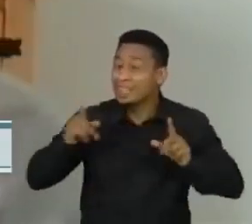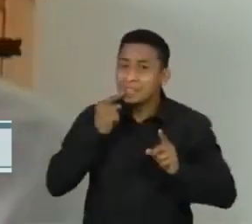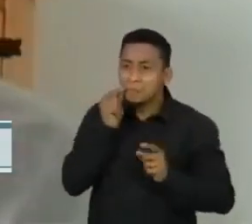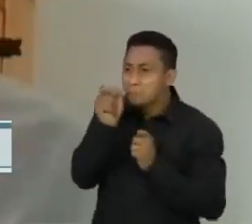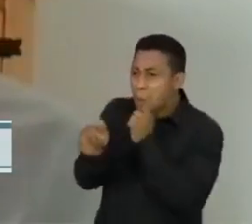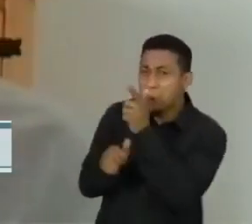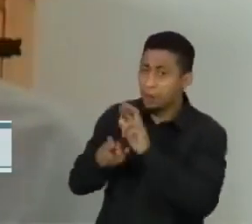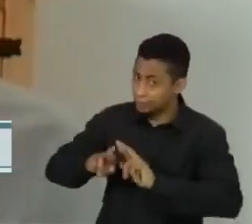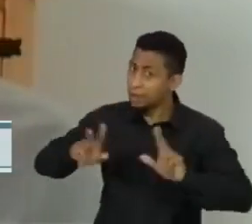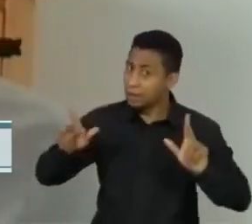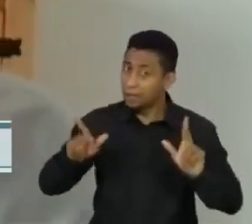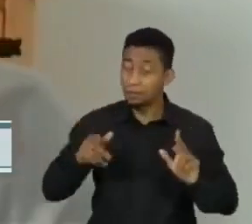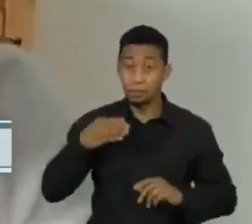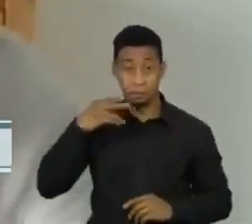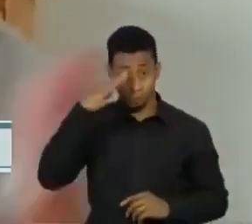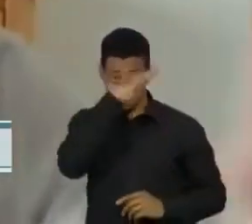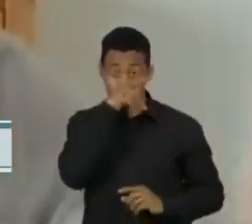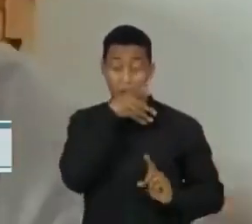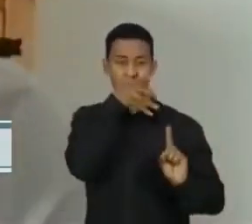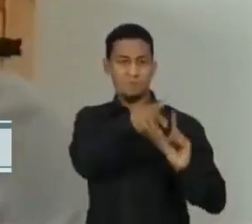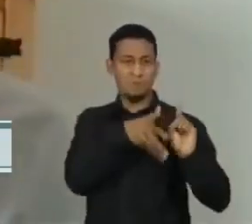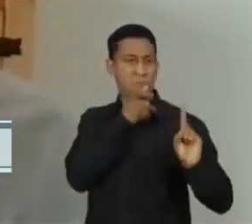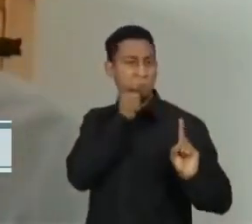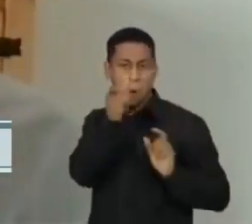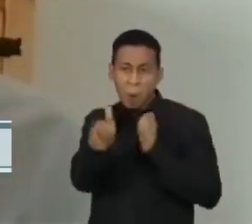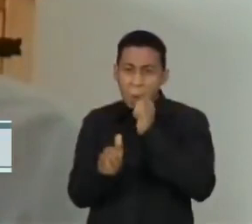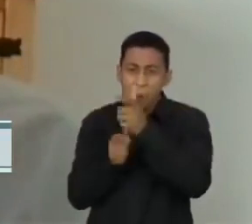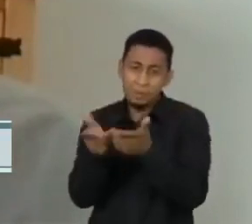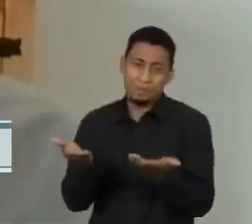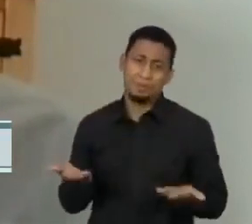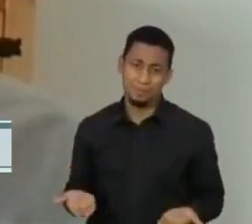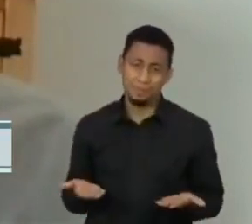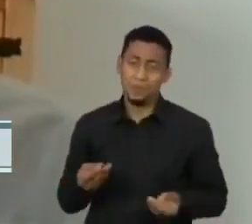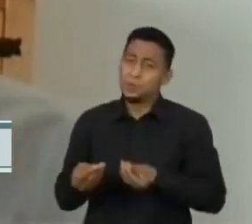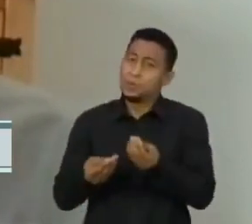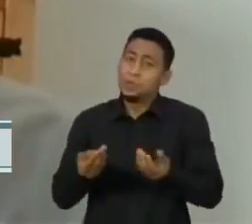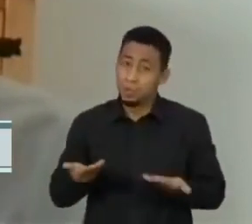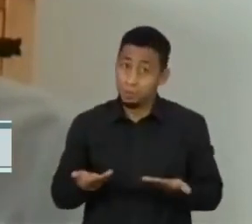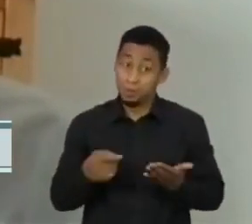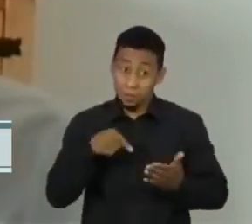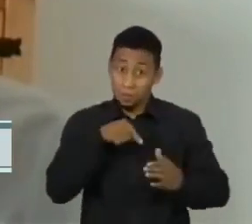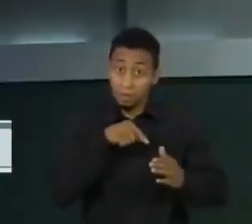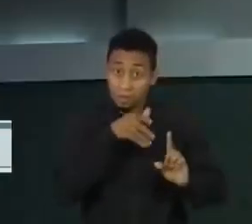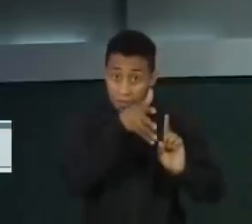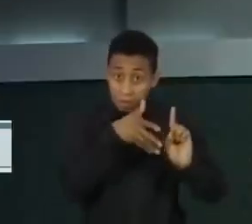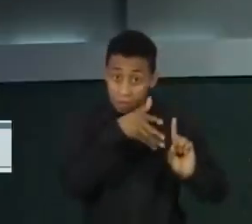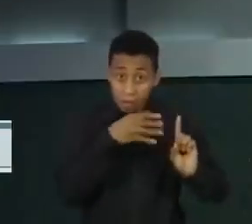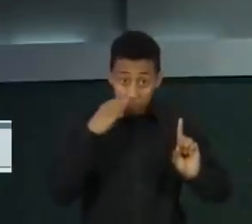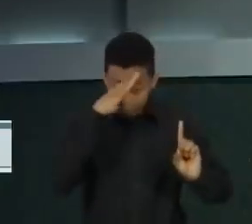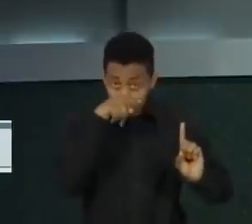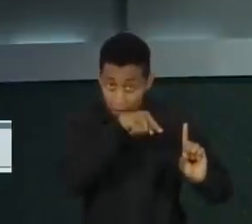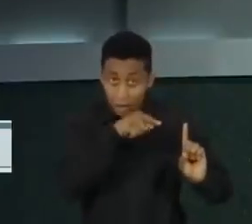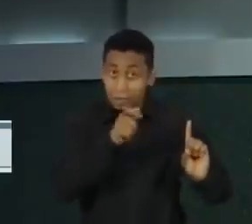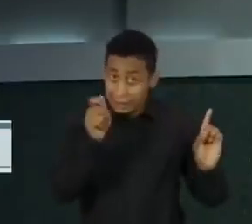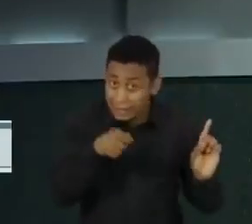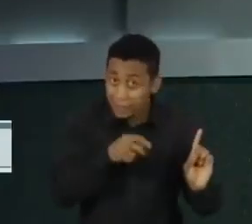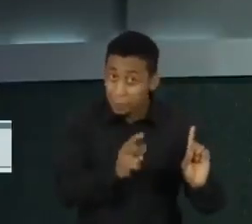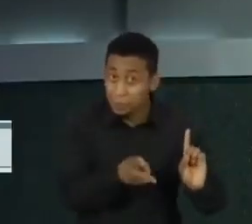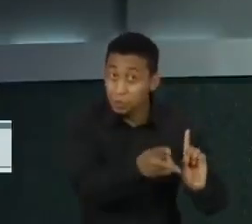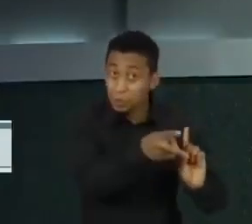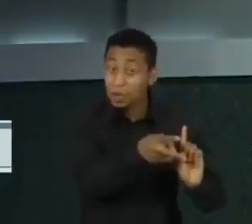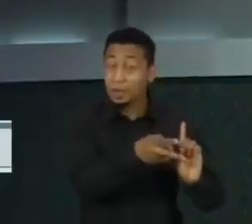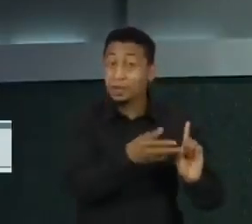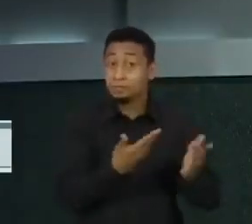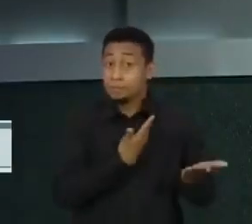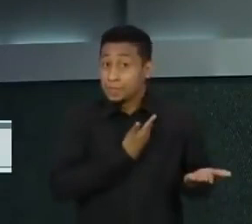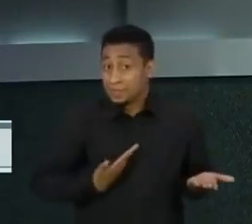atacar. O que a gente vai precisar entender é em que medida esse presidente reúne condições de continuar presidente aos olhos de uma sociedade que valorize